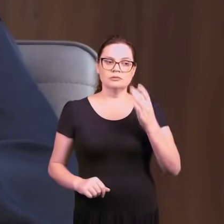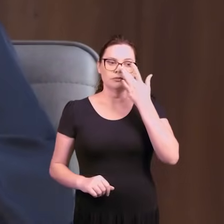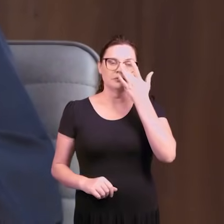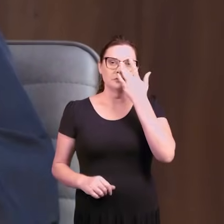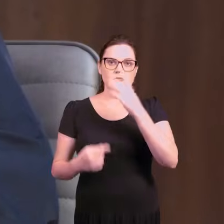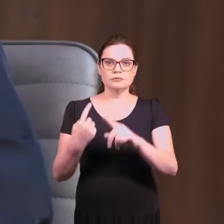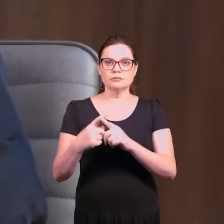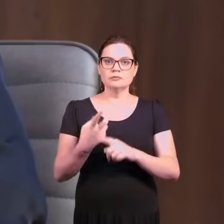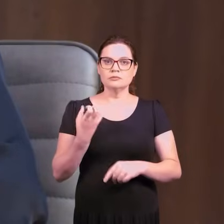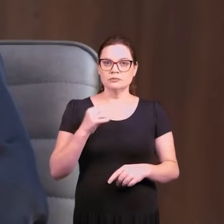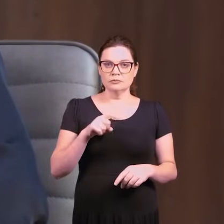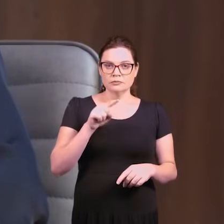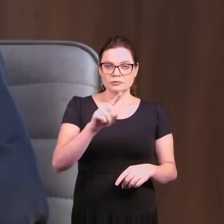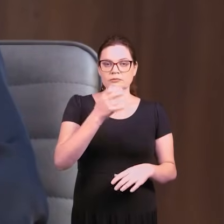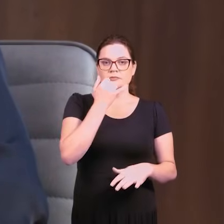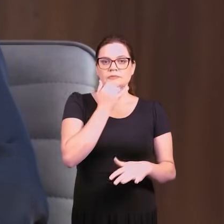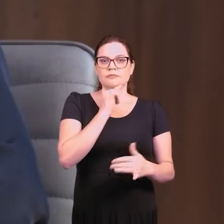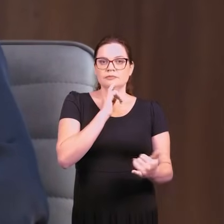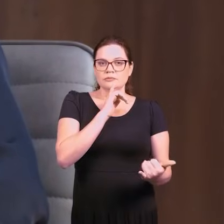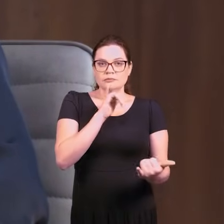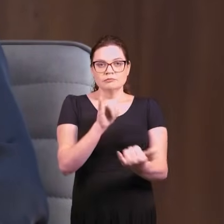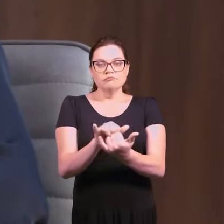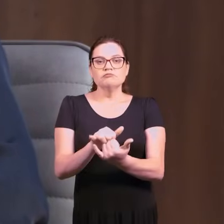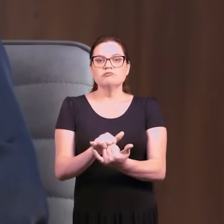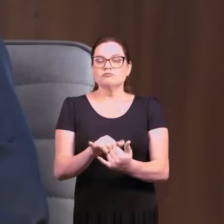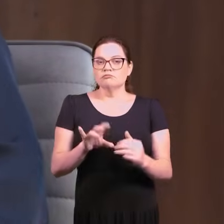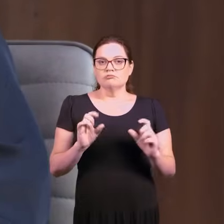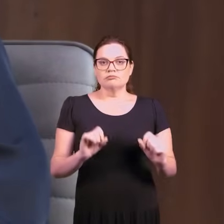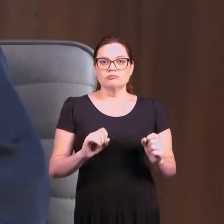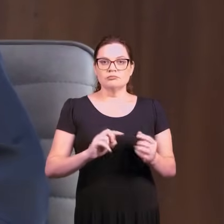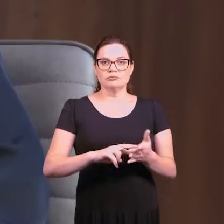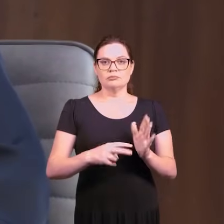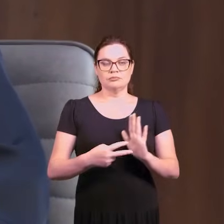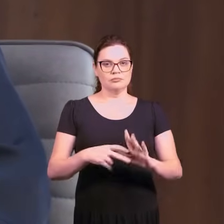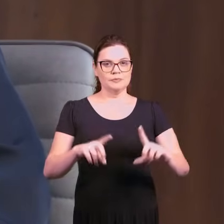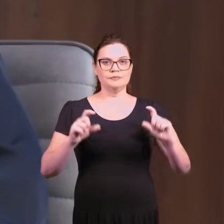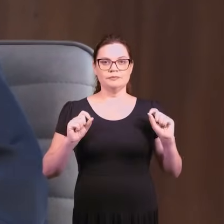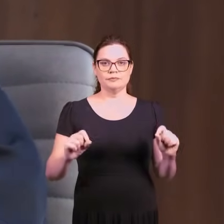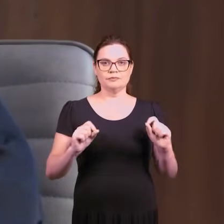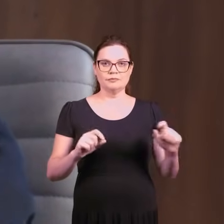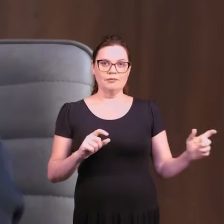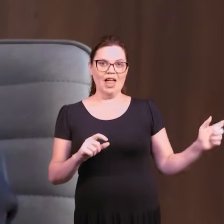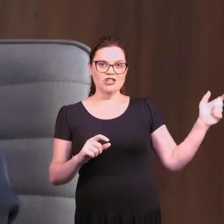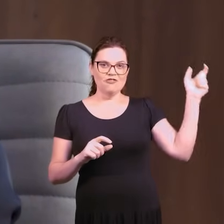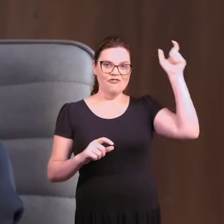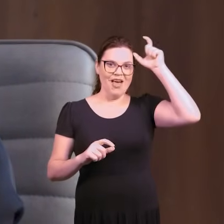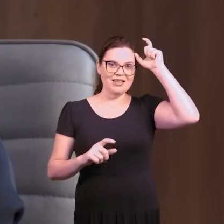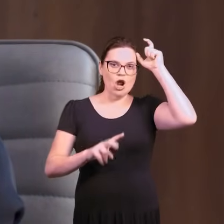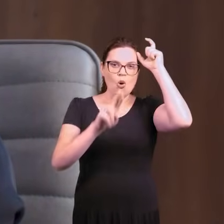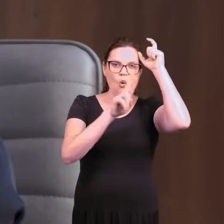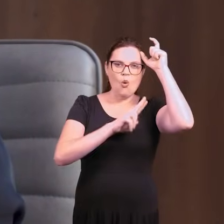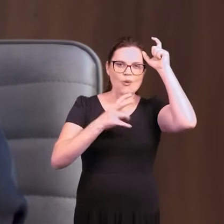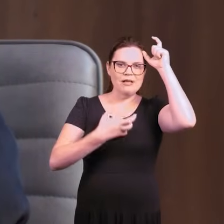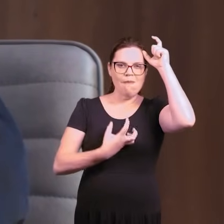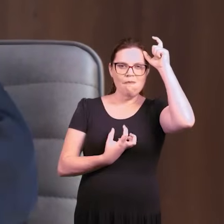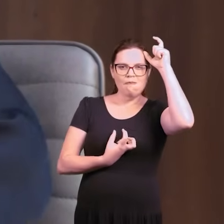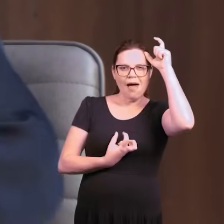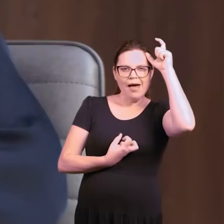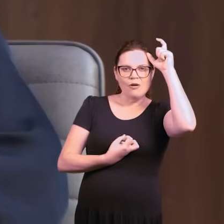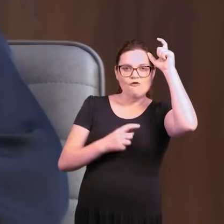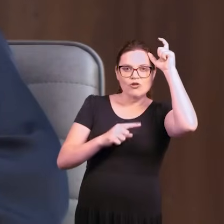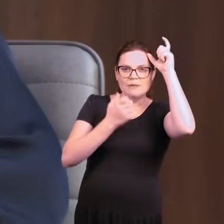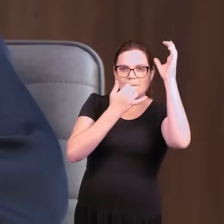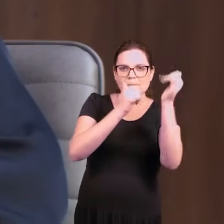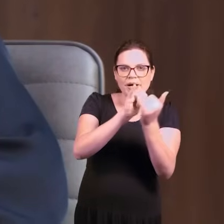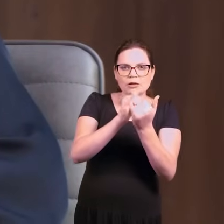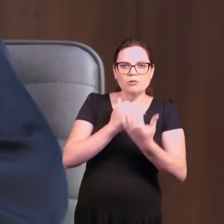porque quando você perdoa, você está exatamente paralisando a ação do adversário, não é mesmo? Então,